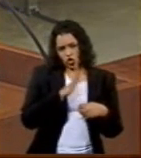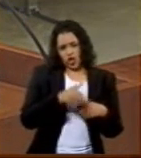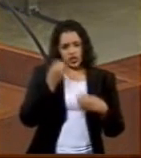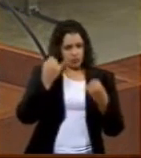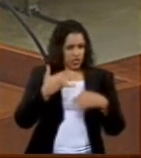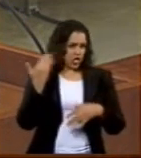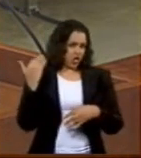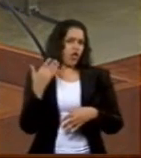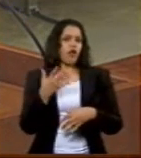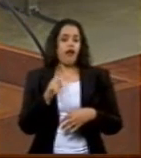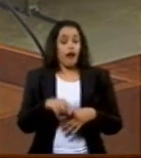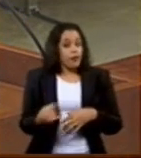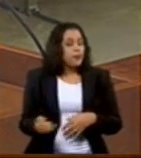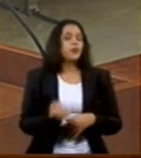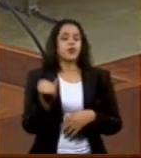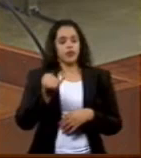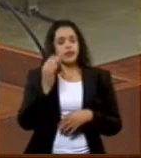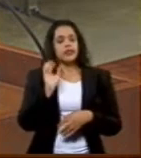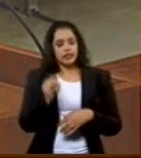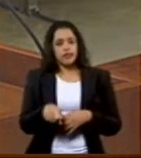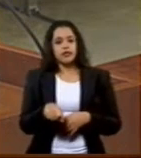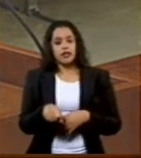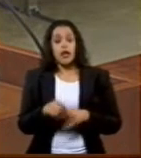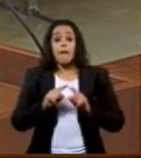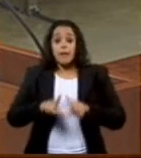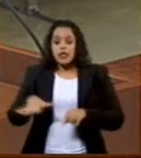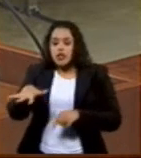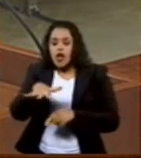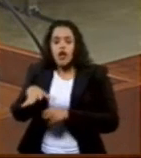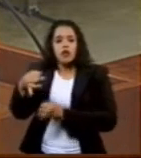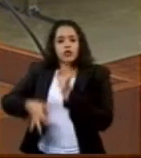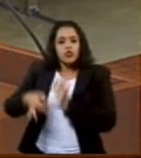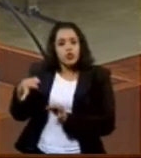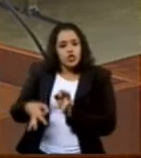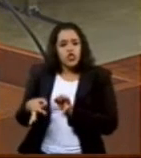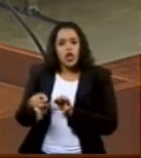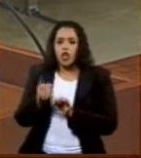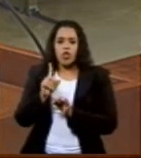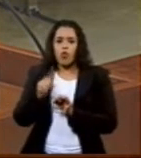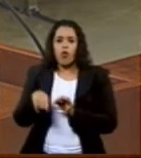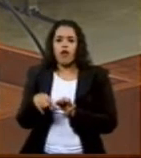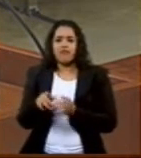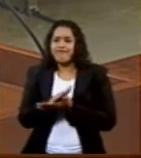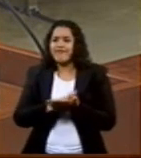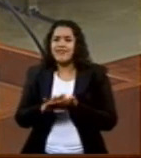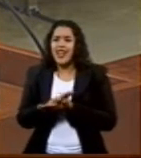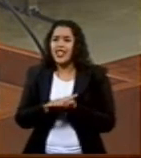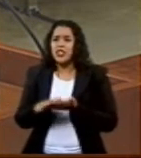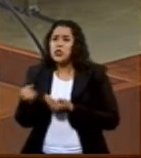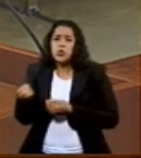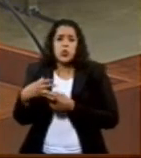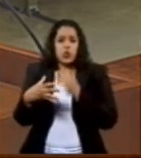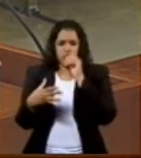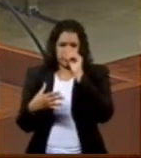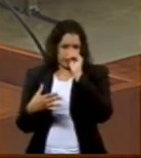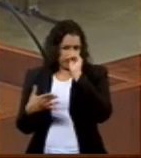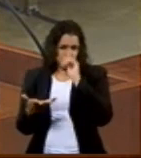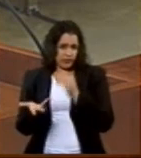seja bastante relevante, a questão jurídica, ela não traz sofisticação alguma.